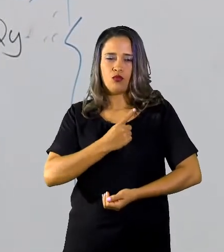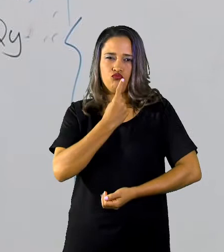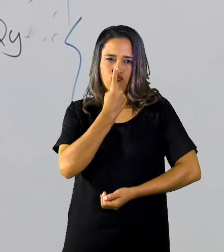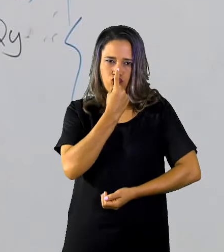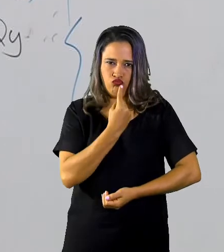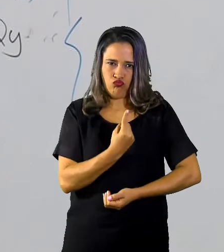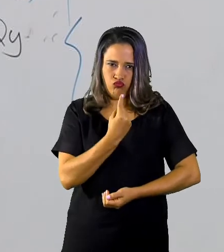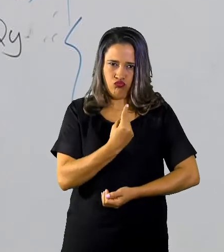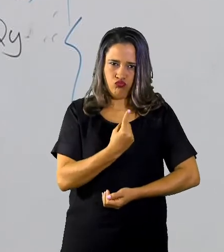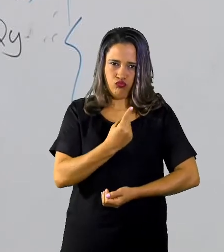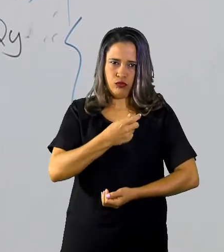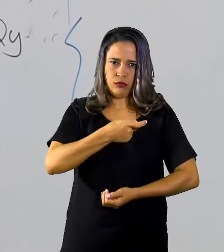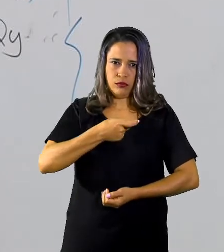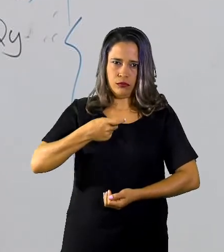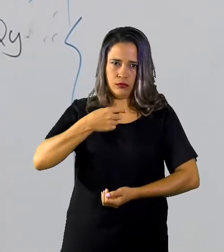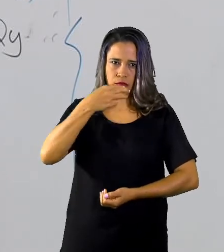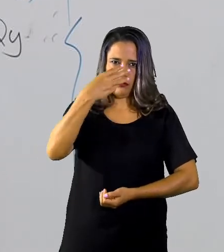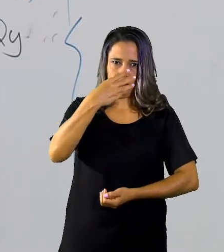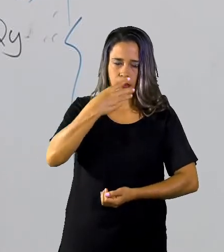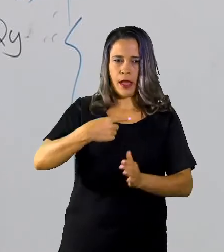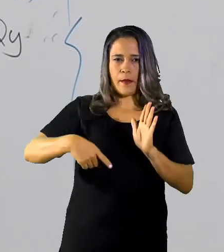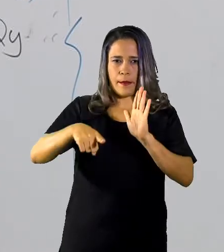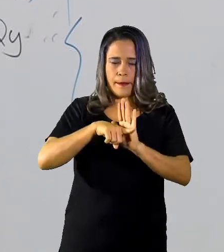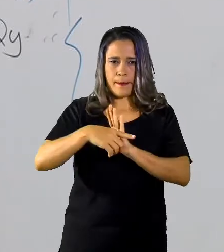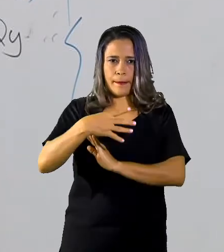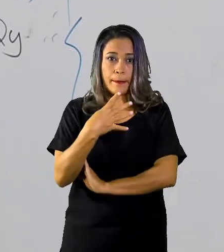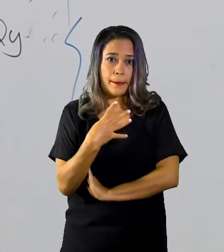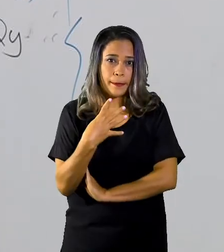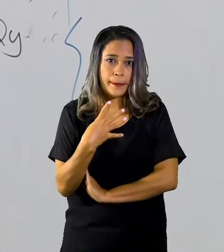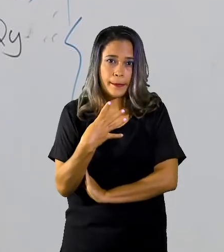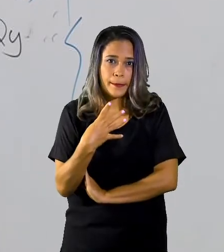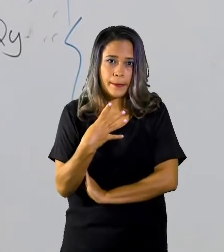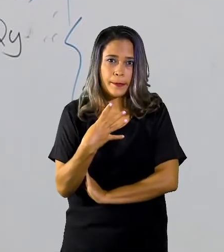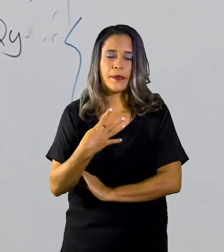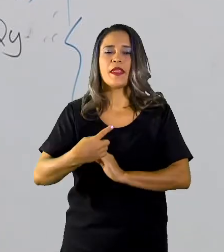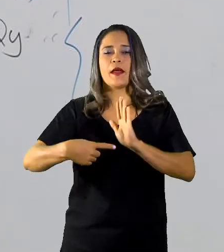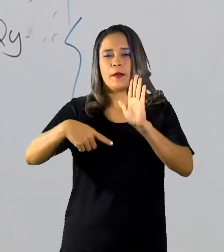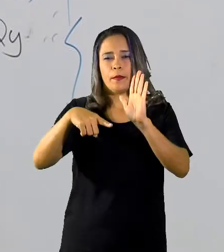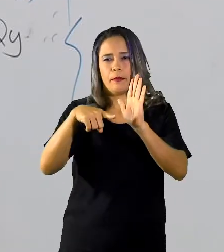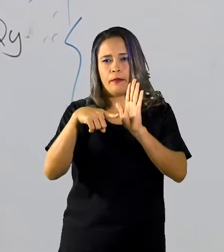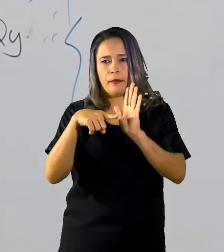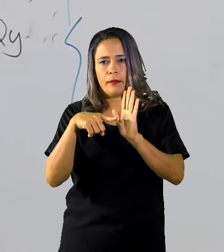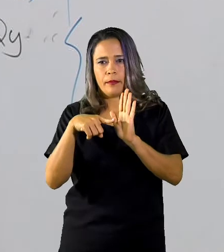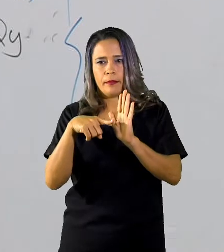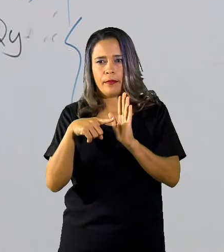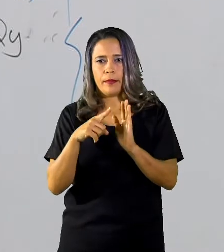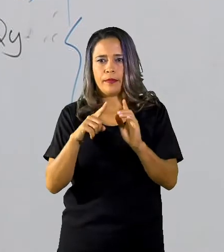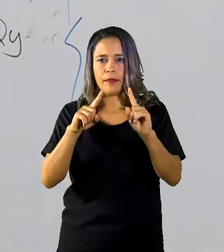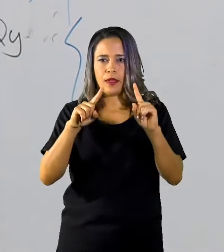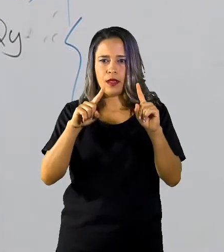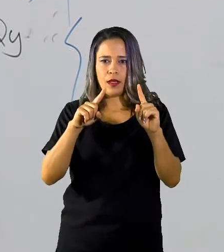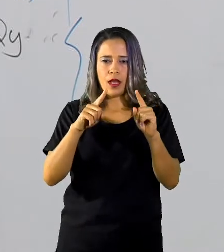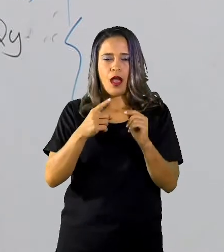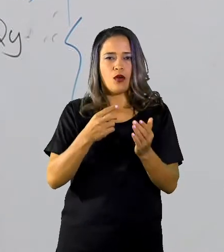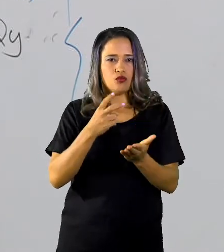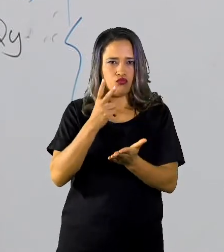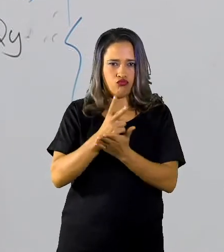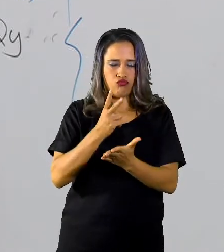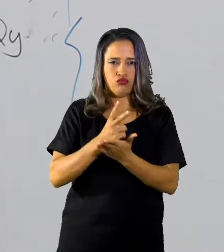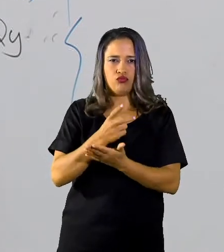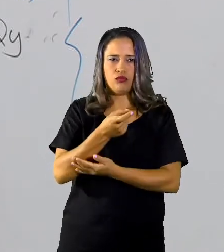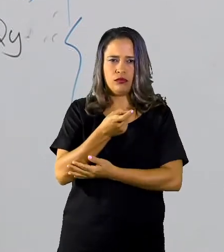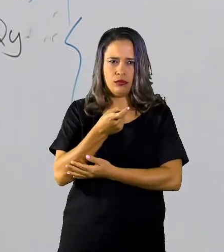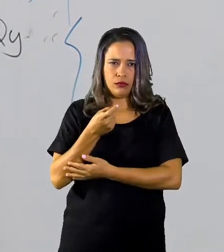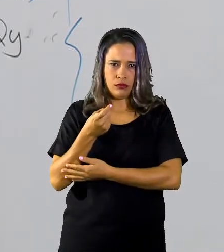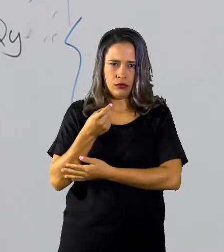x elevado ao cubo menos 4. Menos 4 e eu conservo o x elevado ao cubo